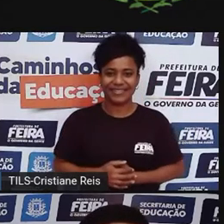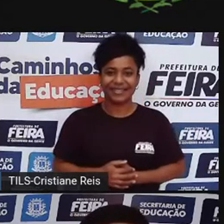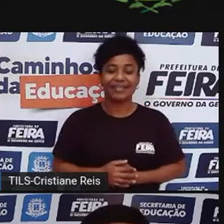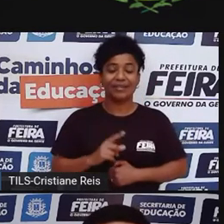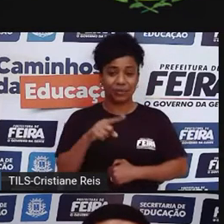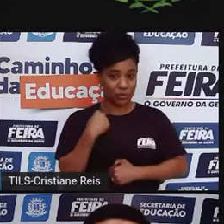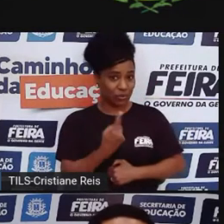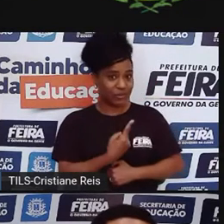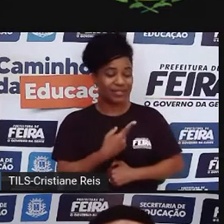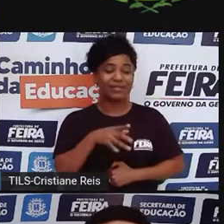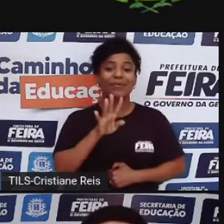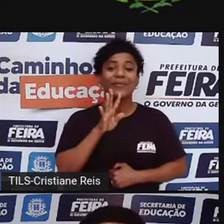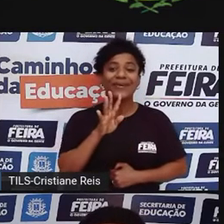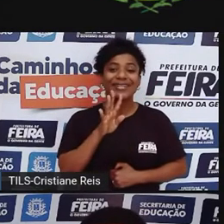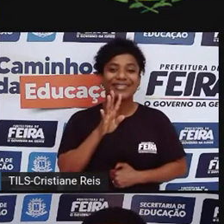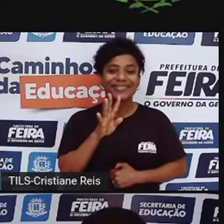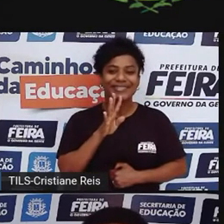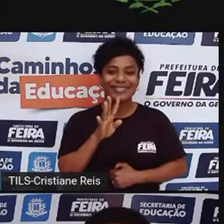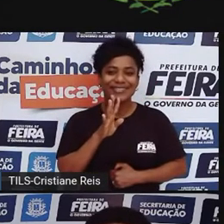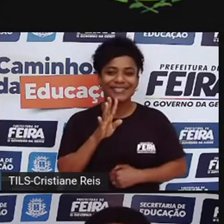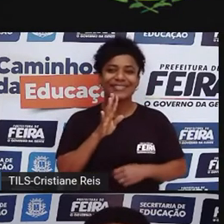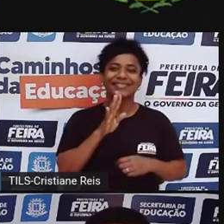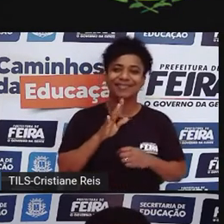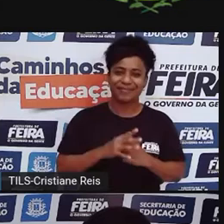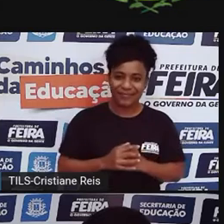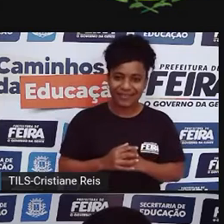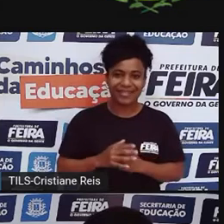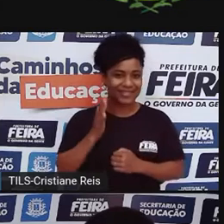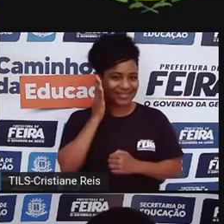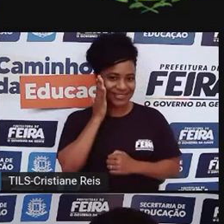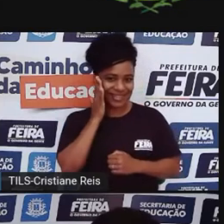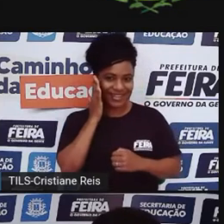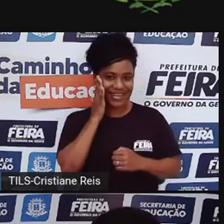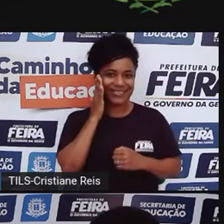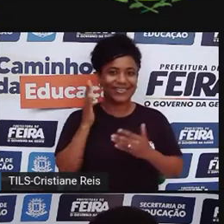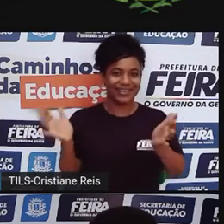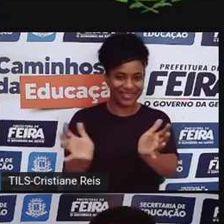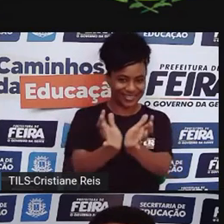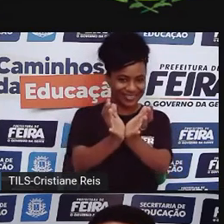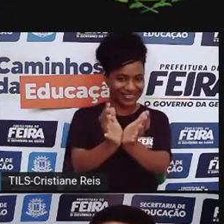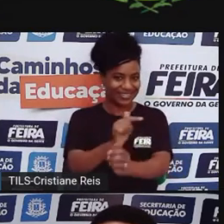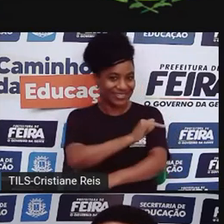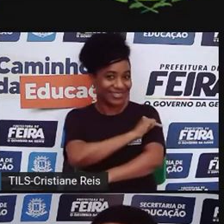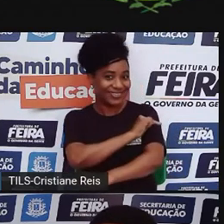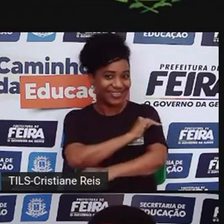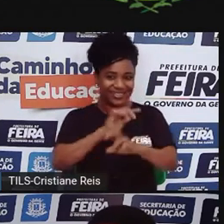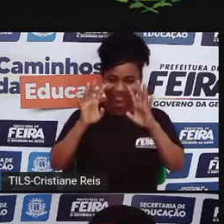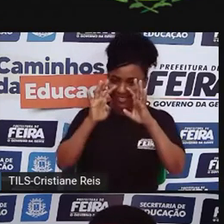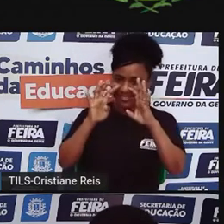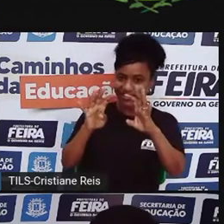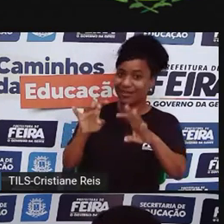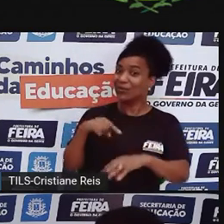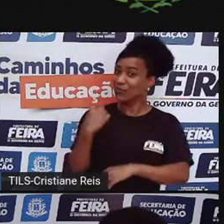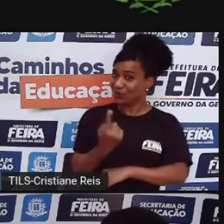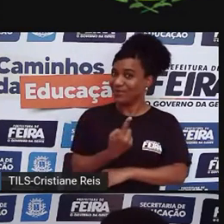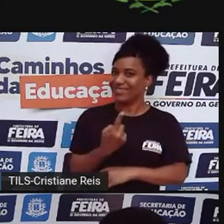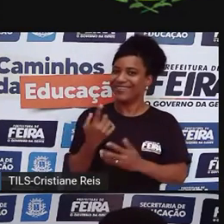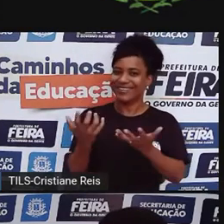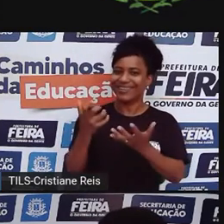conhecer um pouquinho mais, né? A gente está aqui conversando com os alunos do sétimo ano da rede municipal e a gente queria conhecer um pouquinho mais sobre